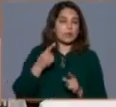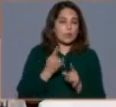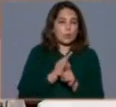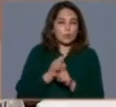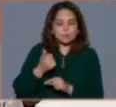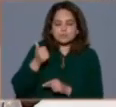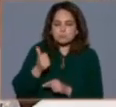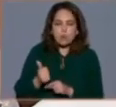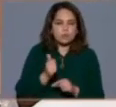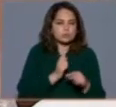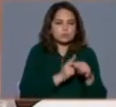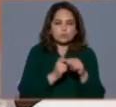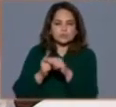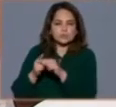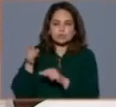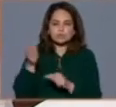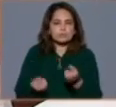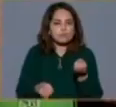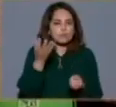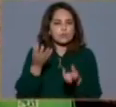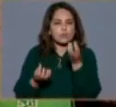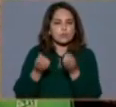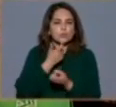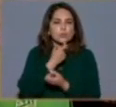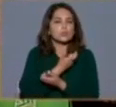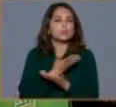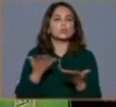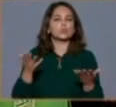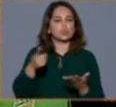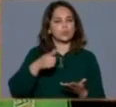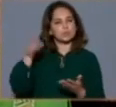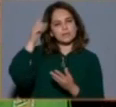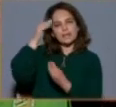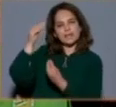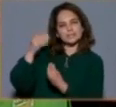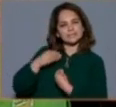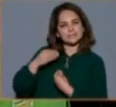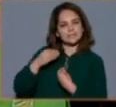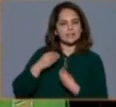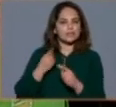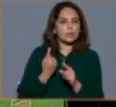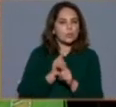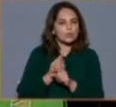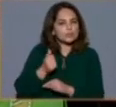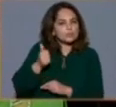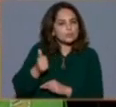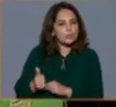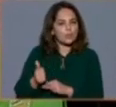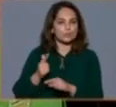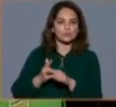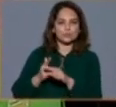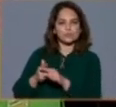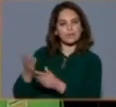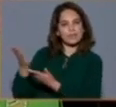e origem de tudo quanto temos e somos, ensinai-nos a reconhecer os benefícios que recebemos